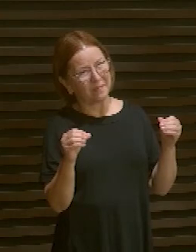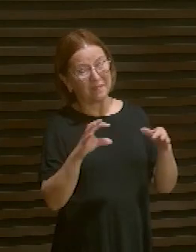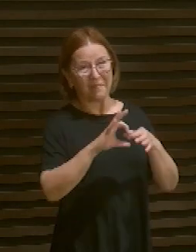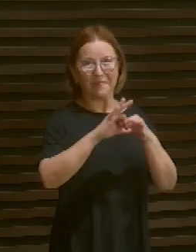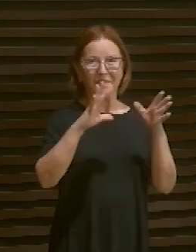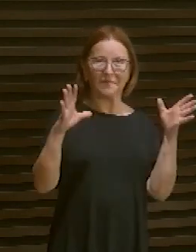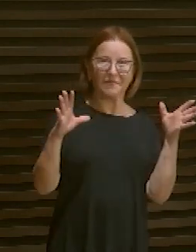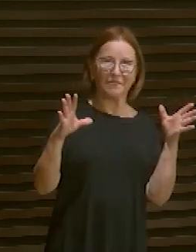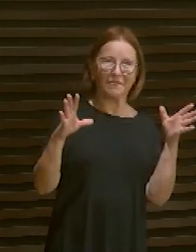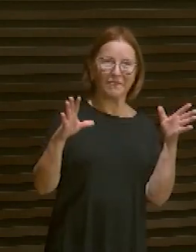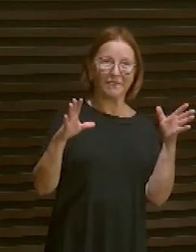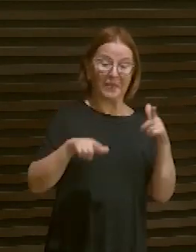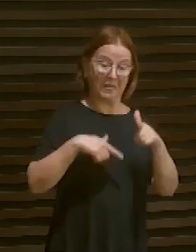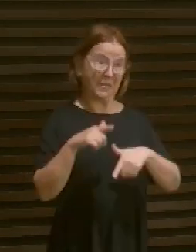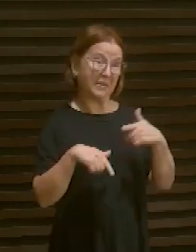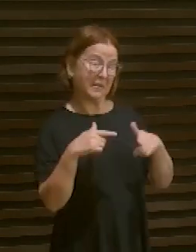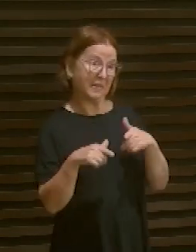libertação, emprego,